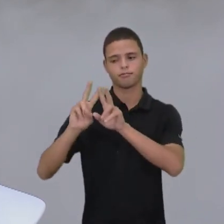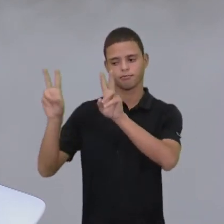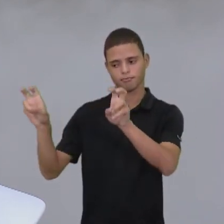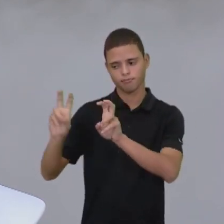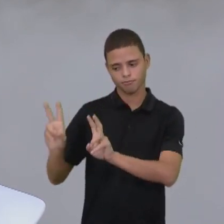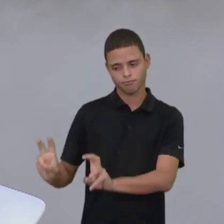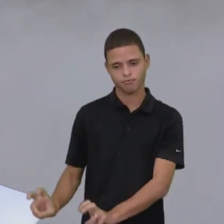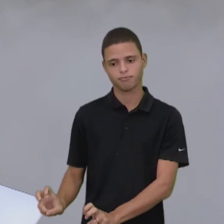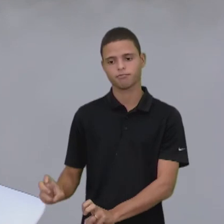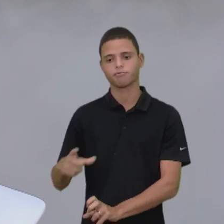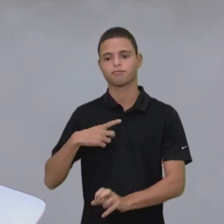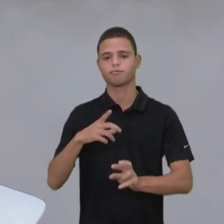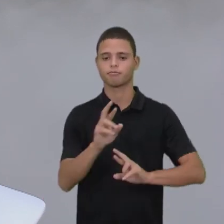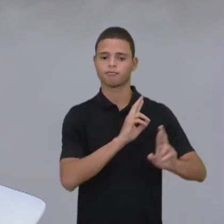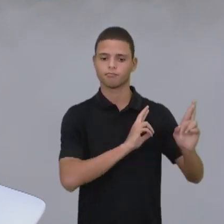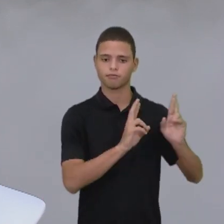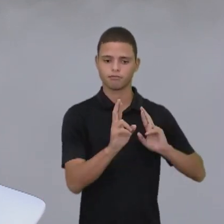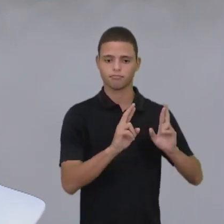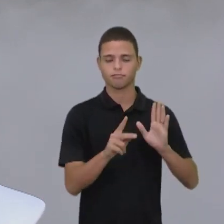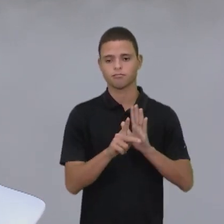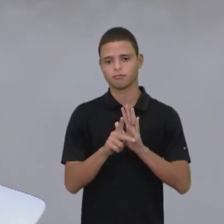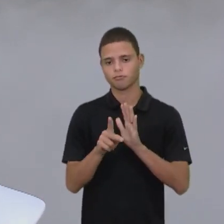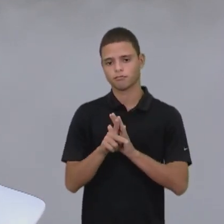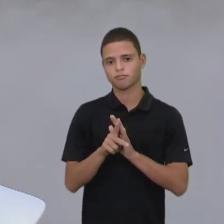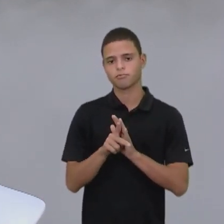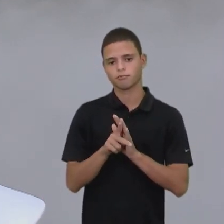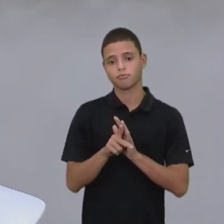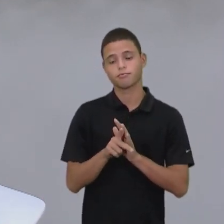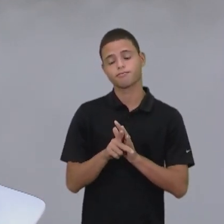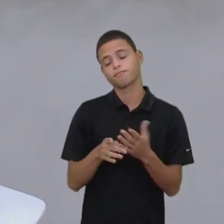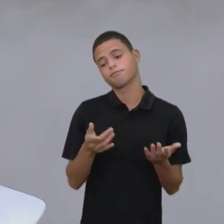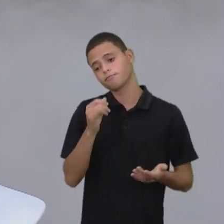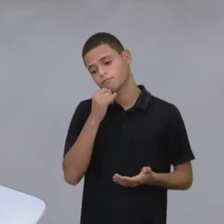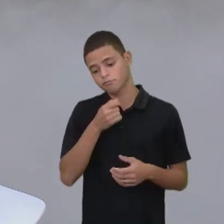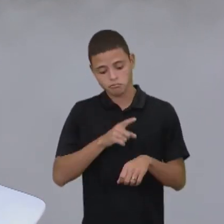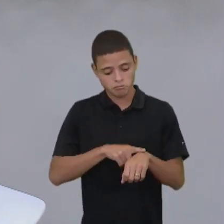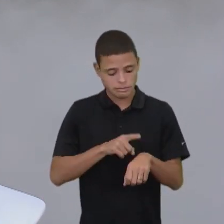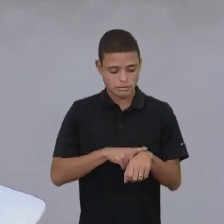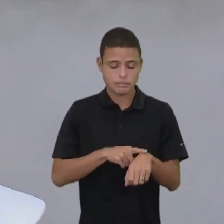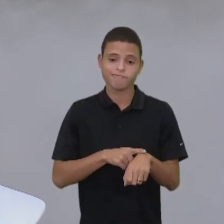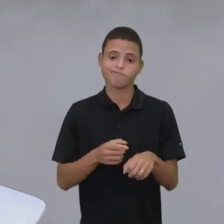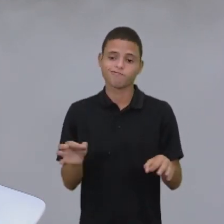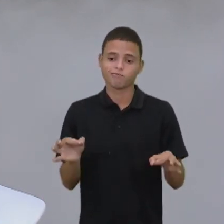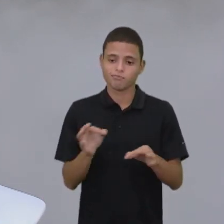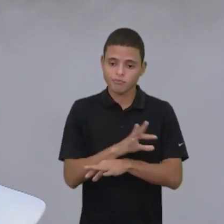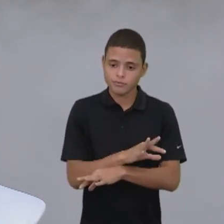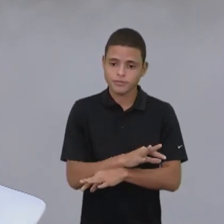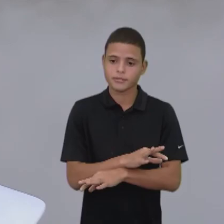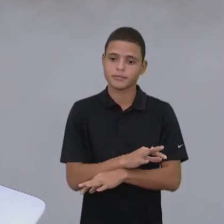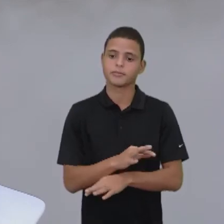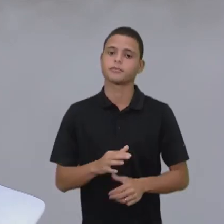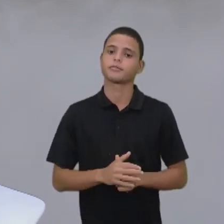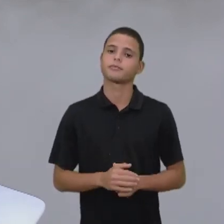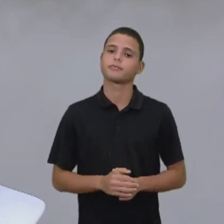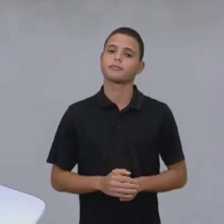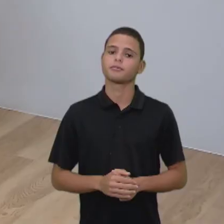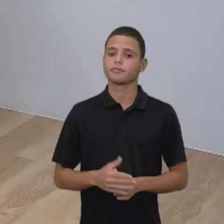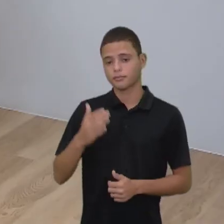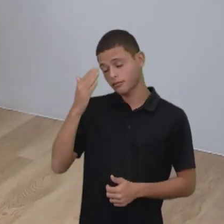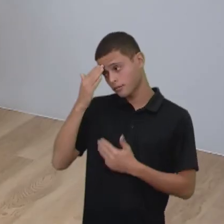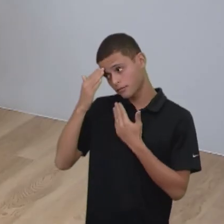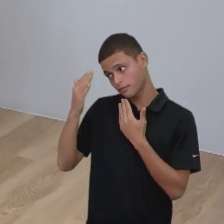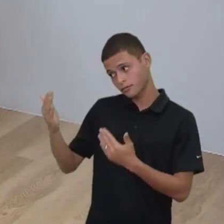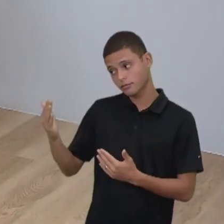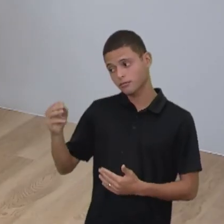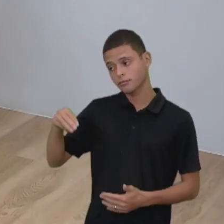que estão aí envolvidos nos transtornos alimentares. Gente, infelizmente a nossa aula está chegando ao fim. Mafê, muito